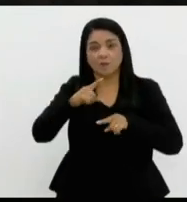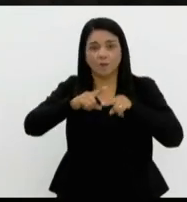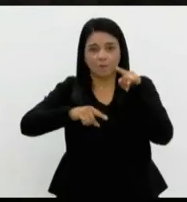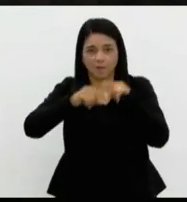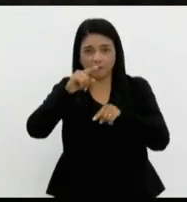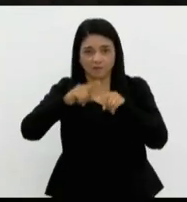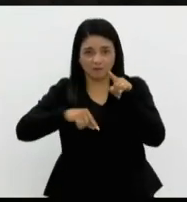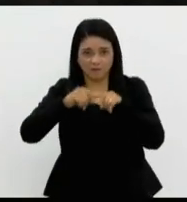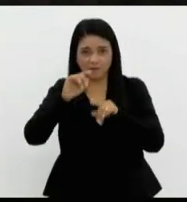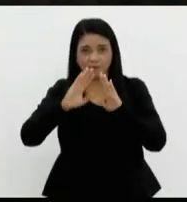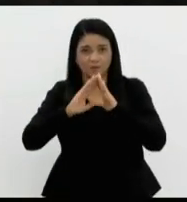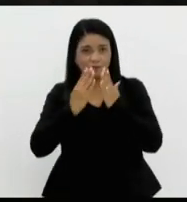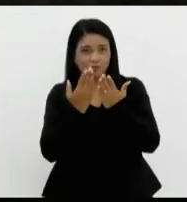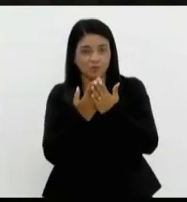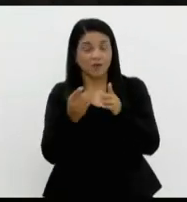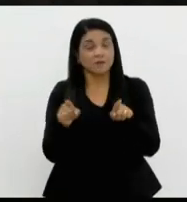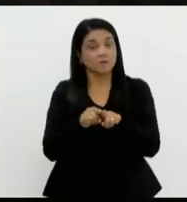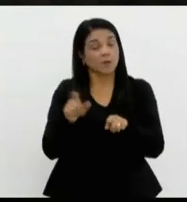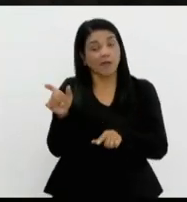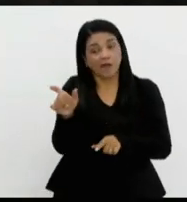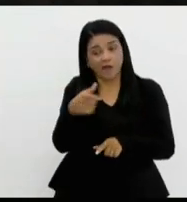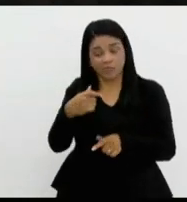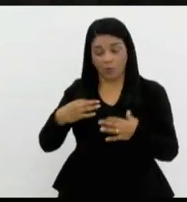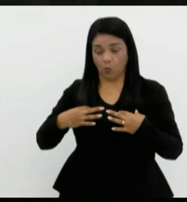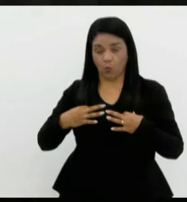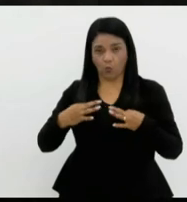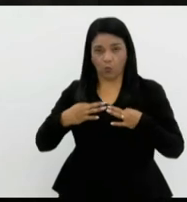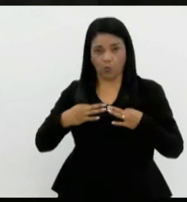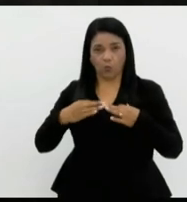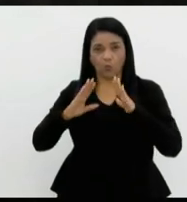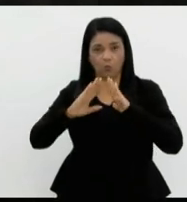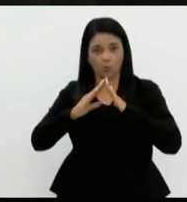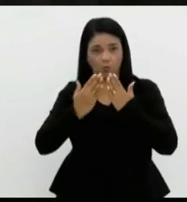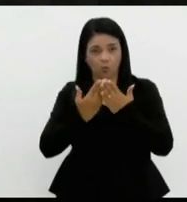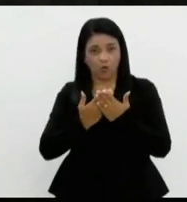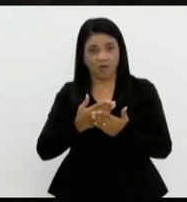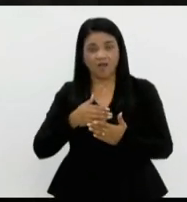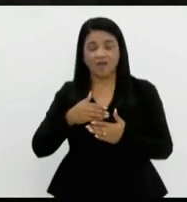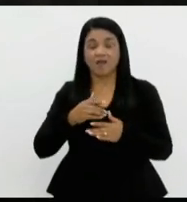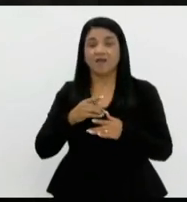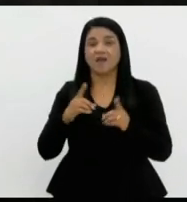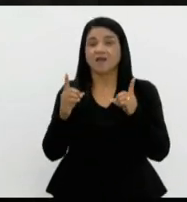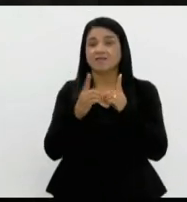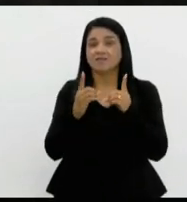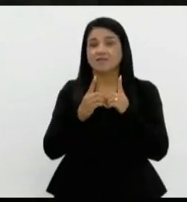e o cartão uniforme, que atende a